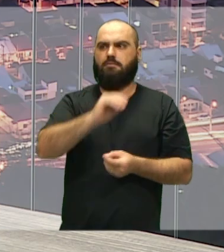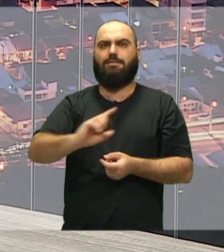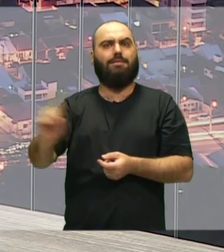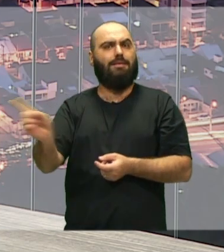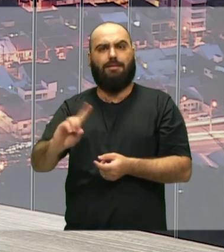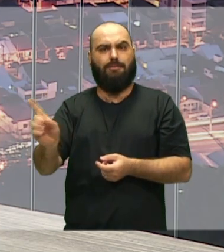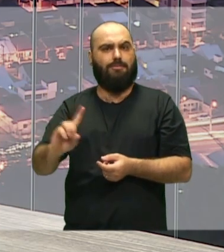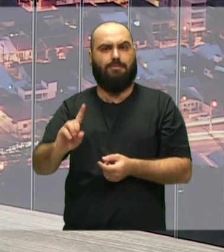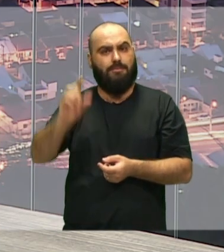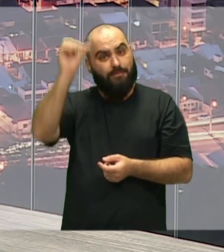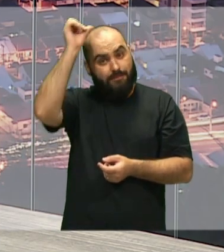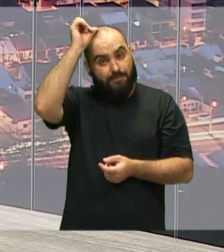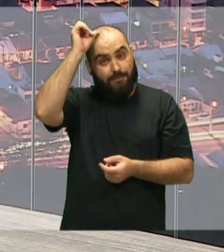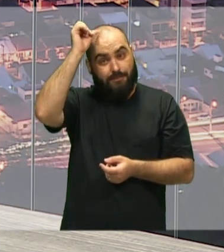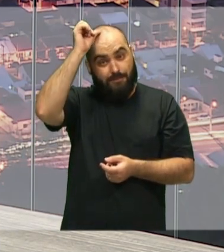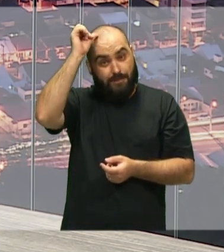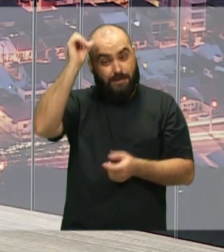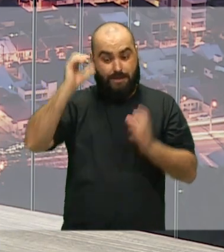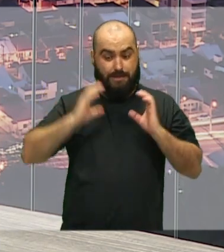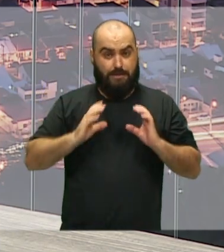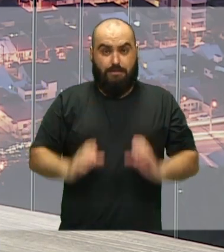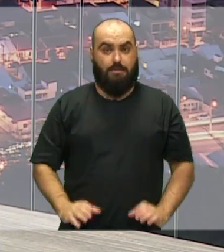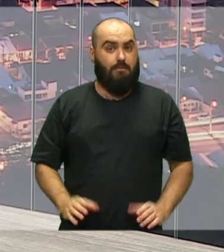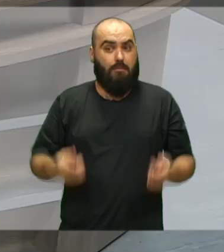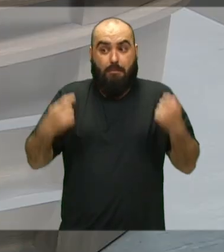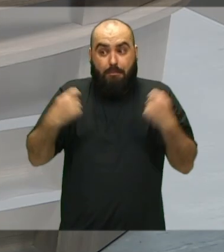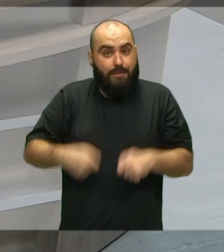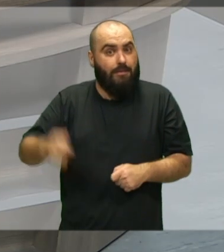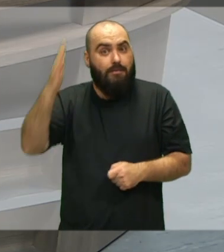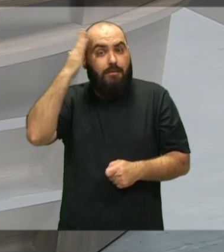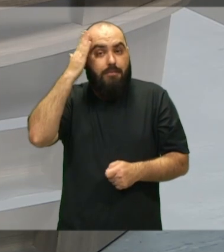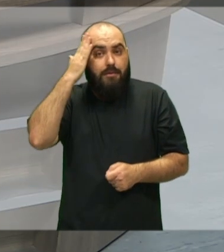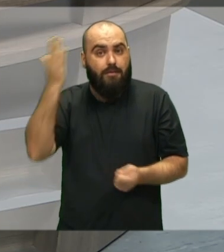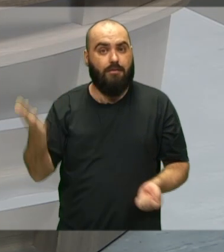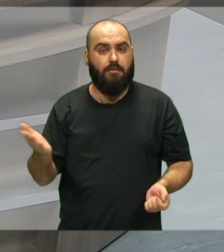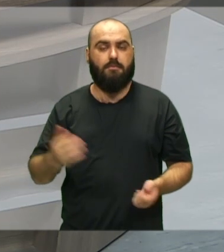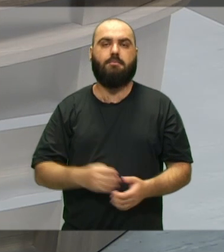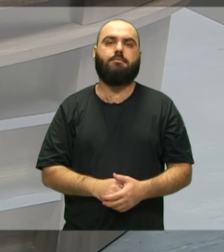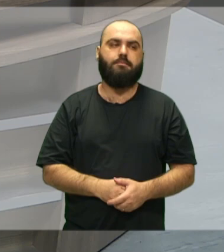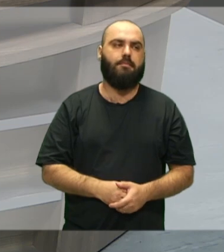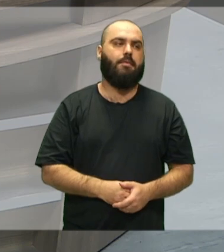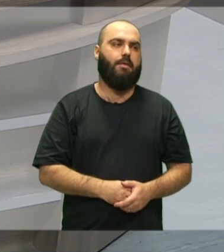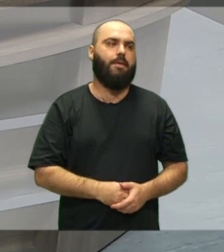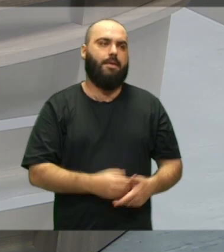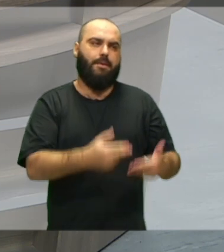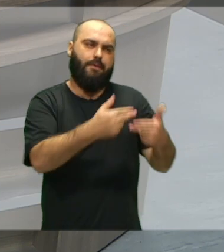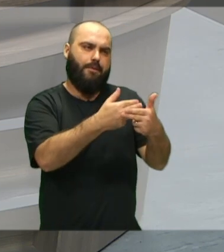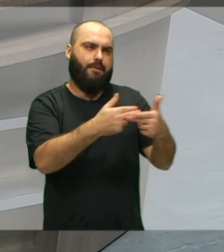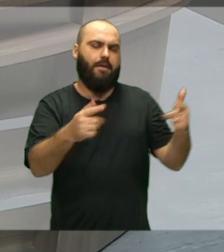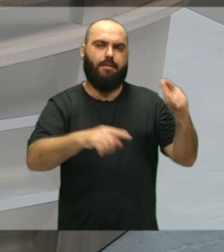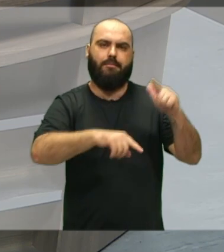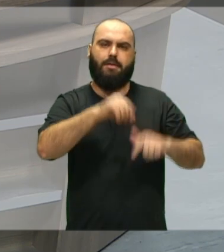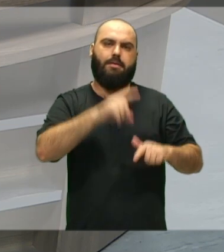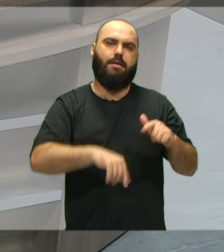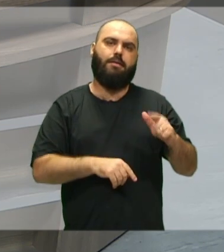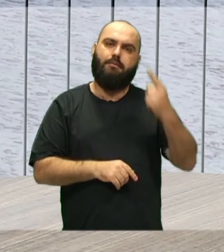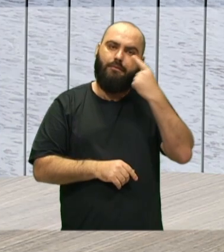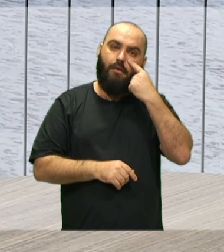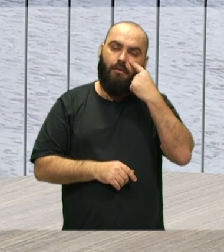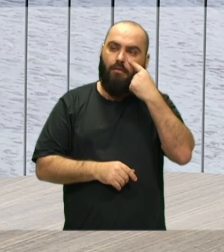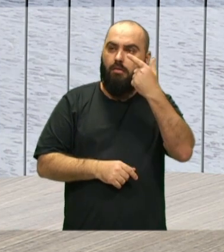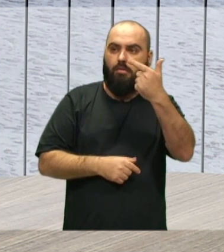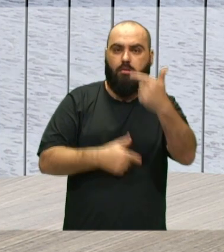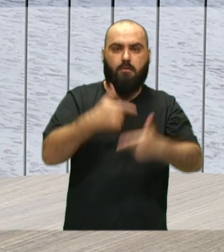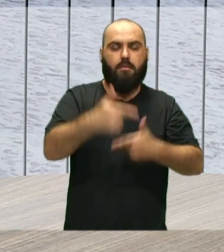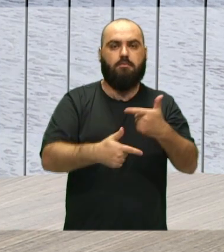saber mesmo, o cidadão comum tem que saber. Dentro das várias matérias do direito administrativo, se a gente for pegar uma obra de direito